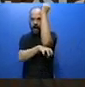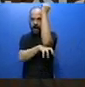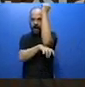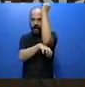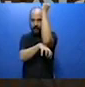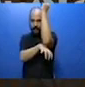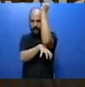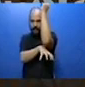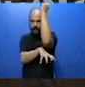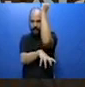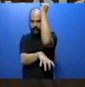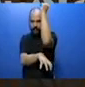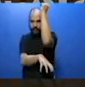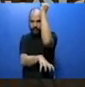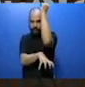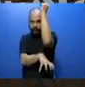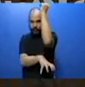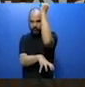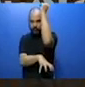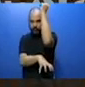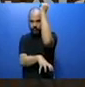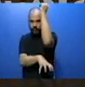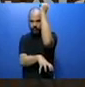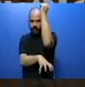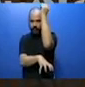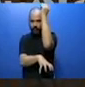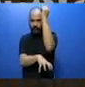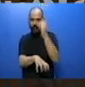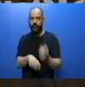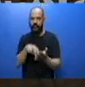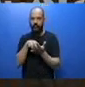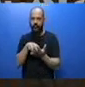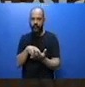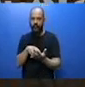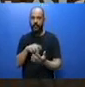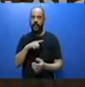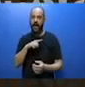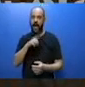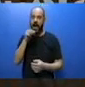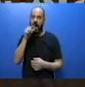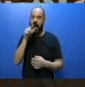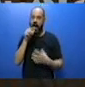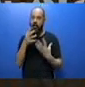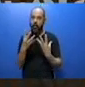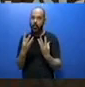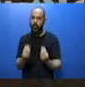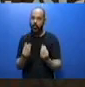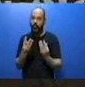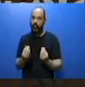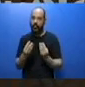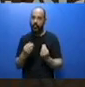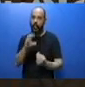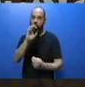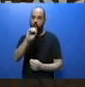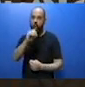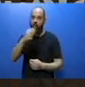se fixar. Além disso, também vai ter a penetração de água, do